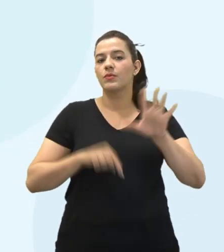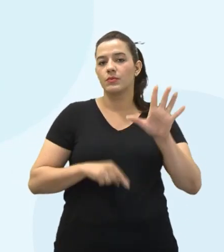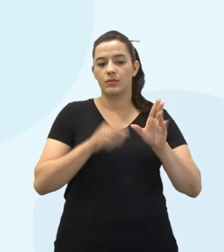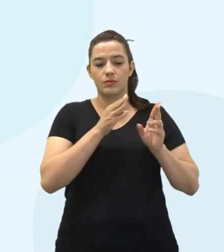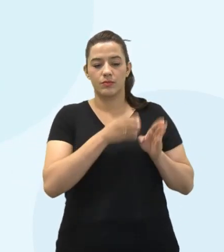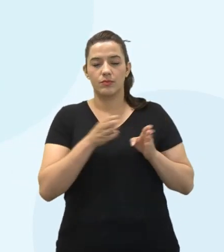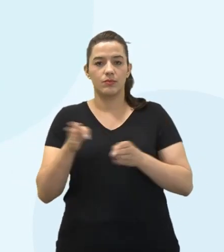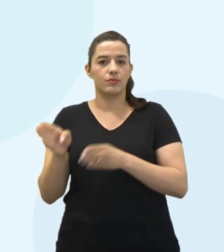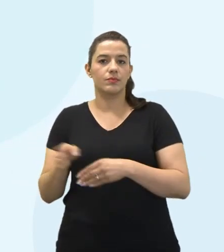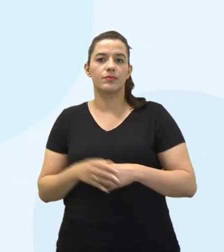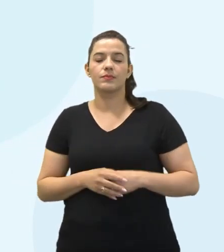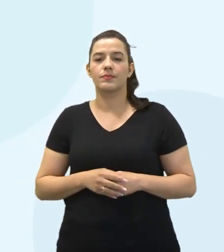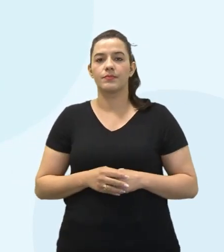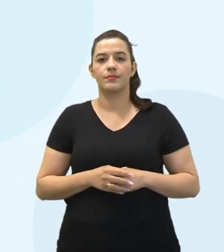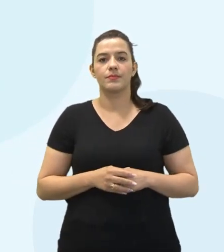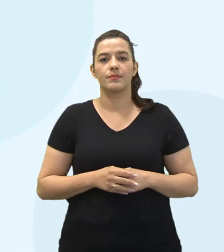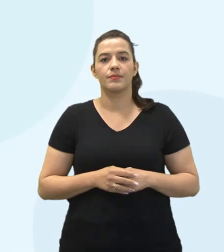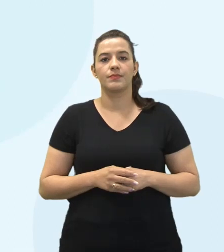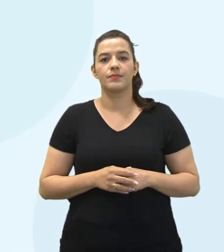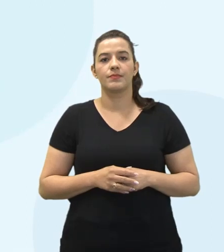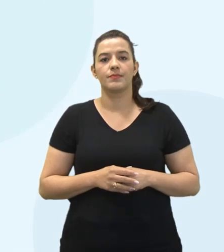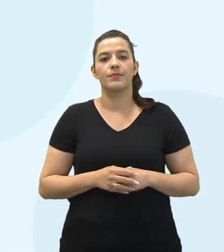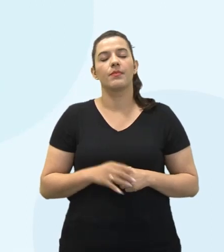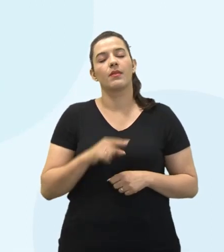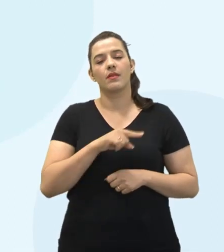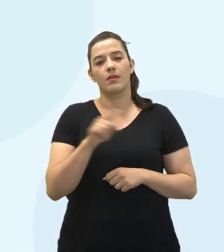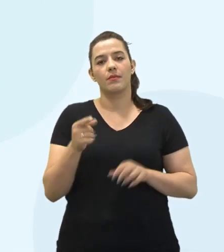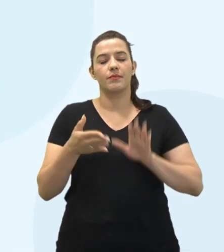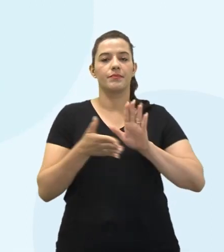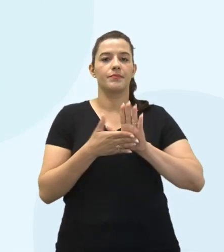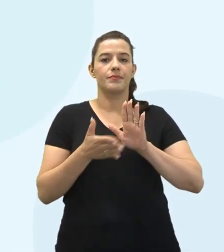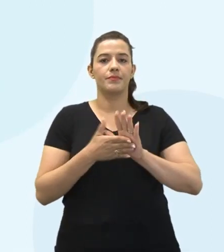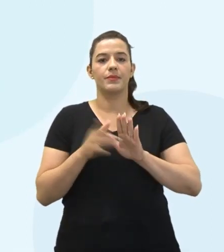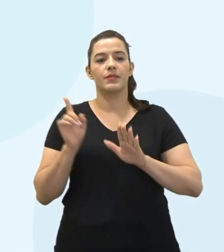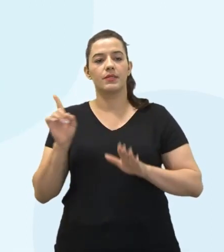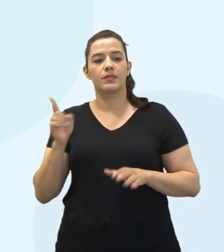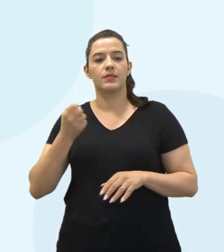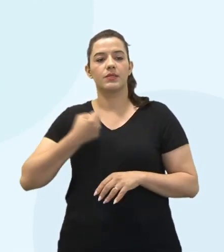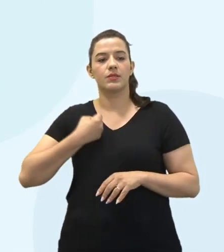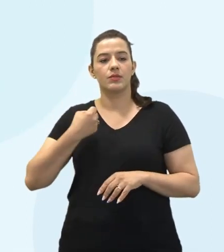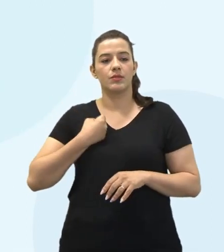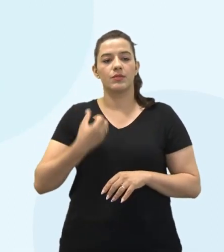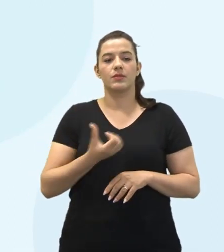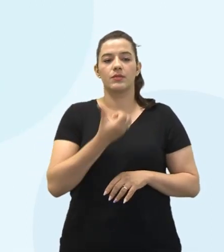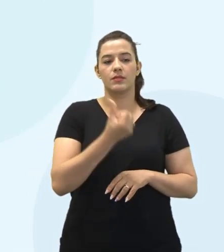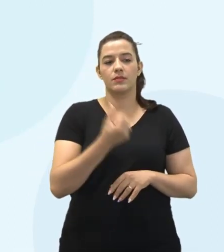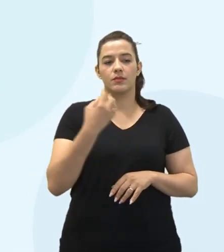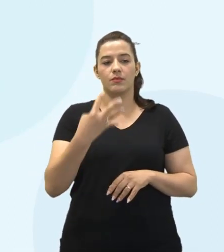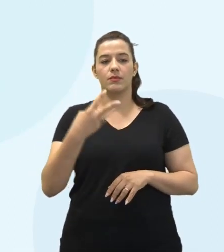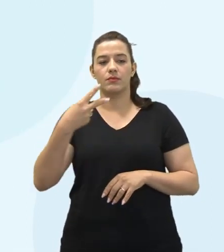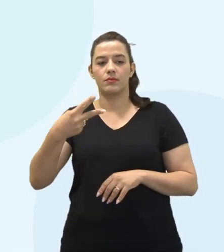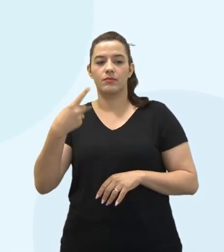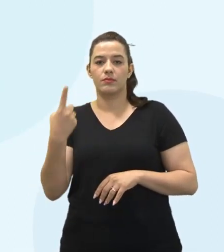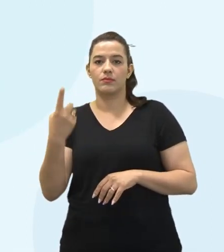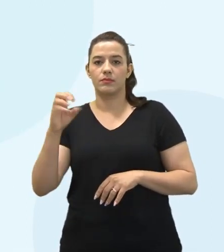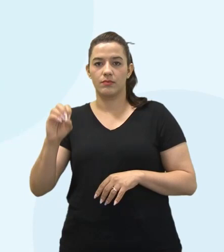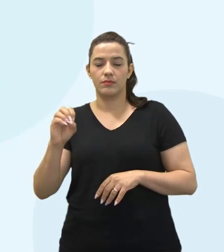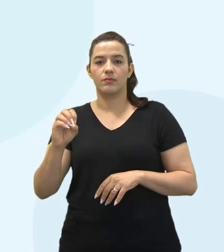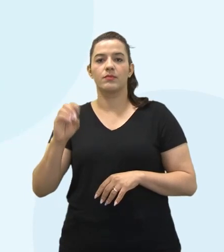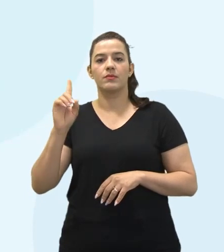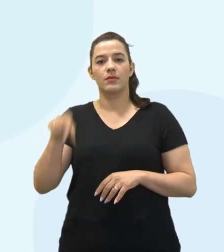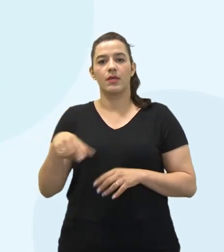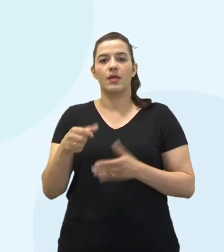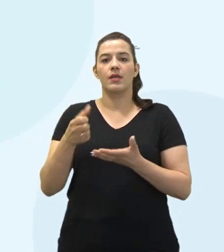né Muito bem é propõe-se que esse número seja 64210